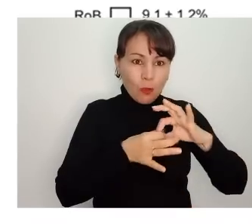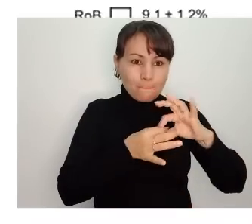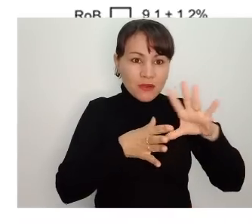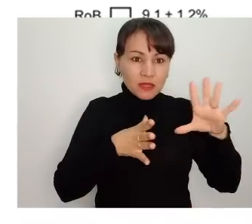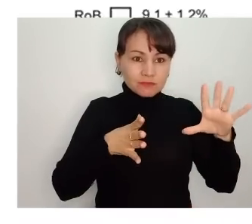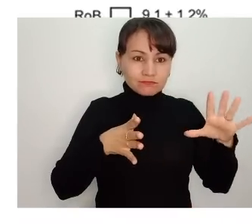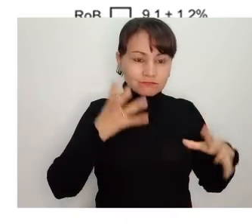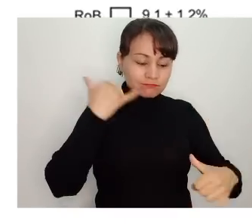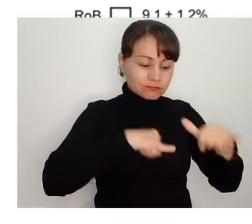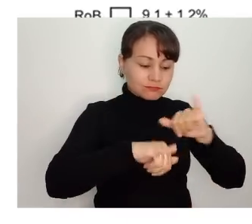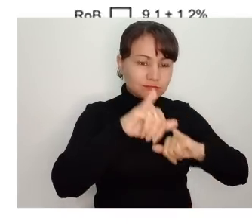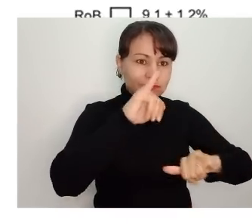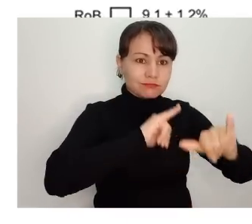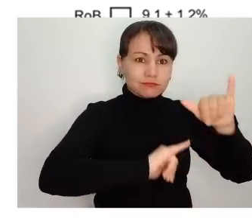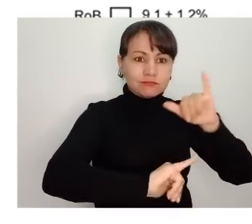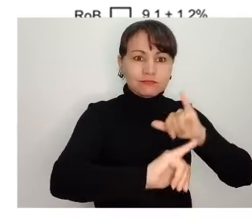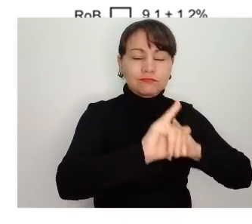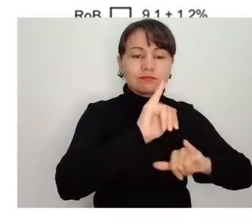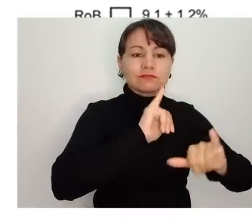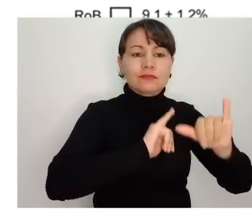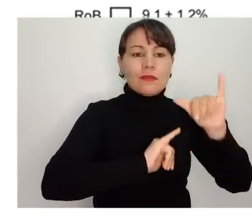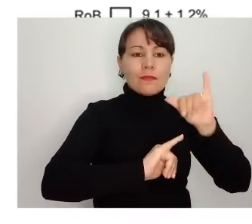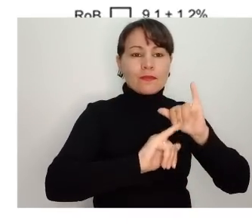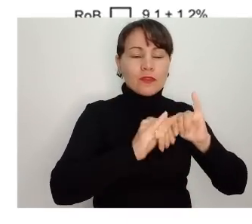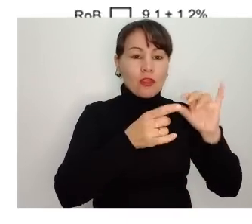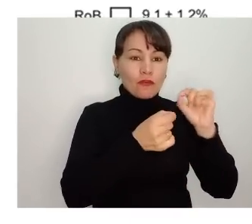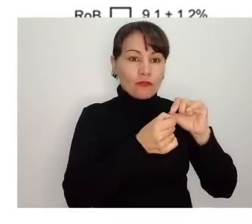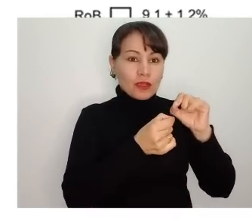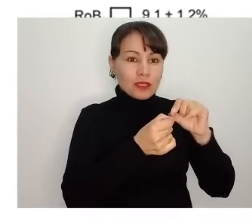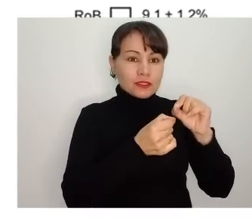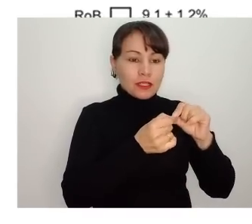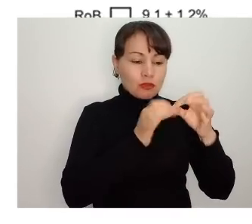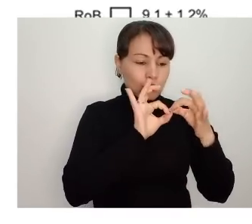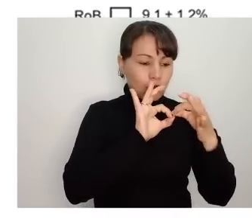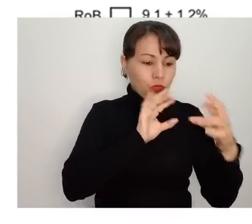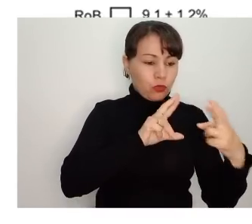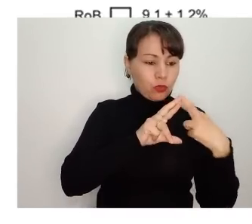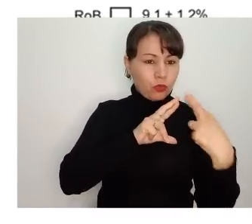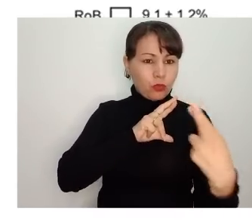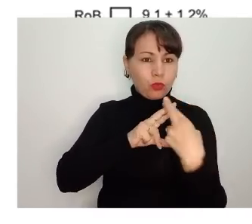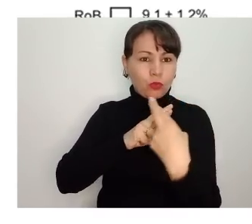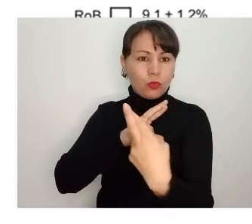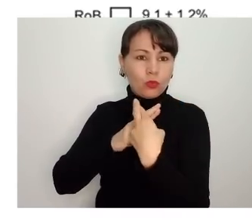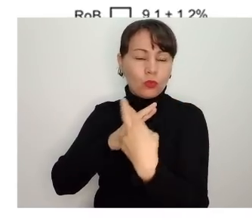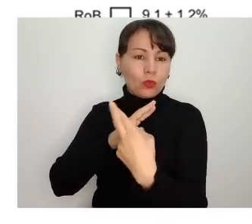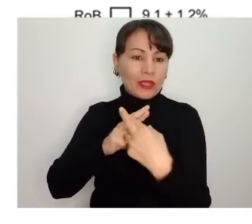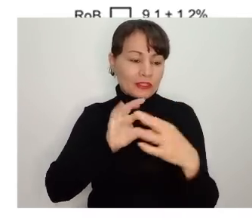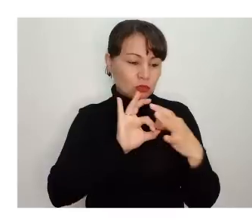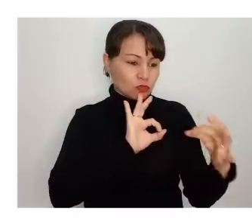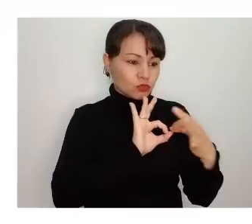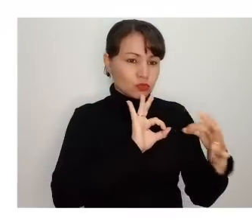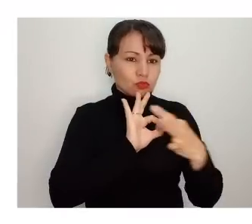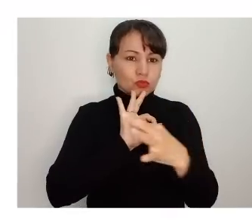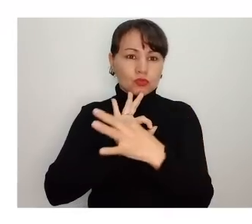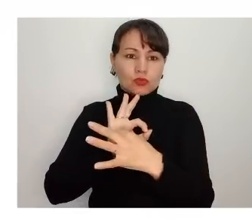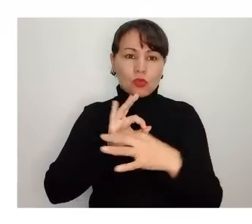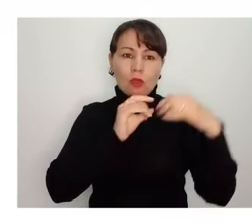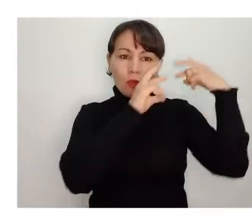estão liberando substâncias químicas, formando, então, redes e circuitos